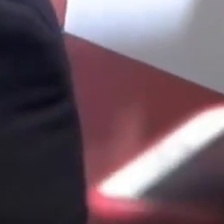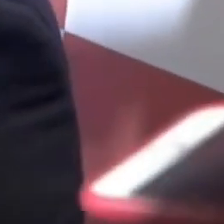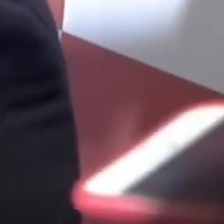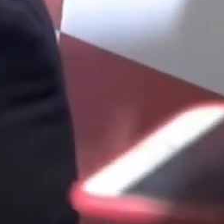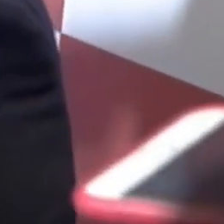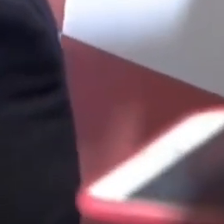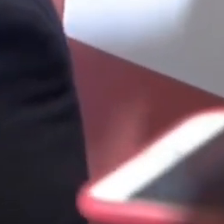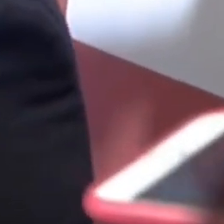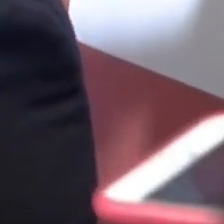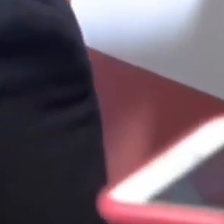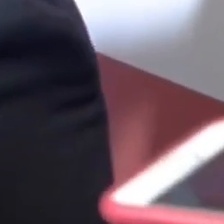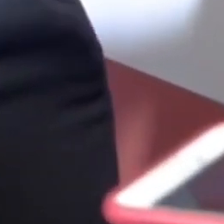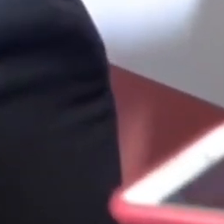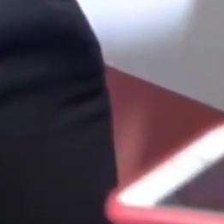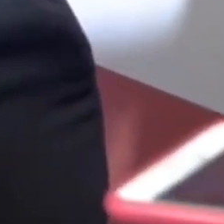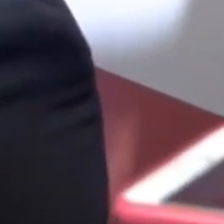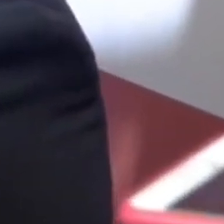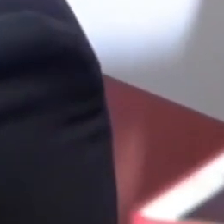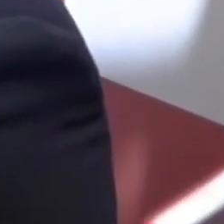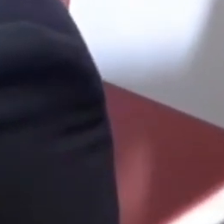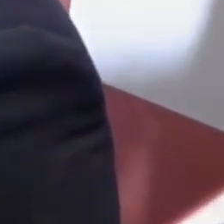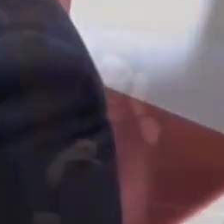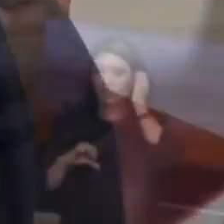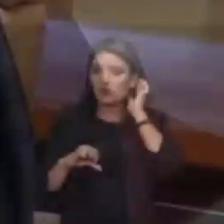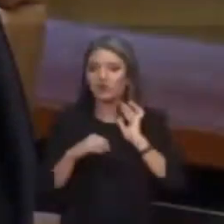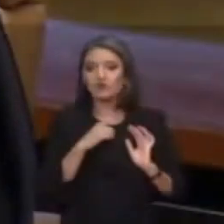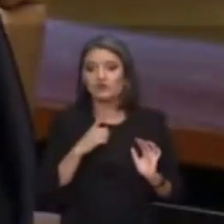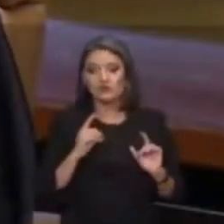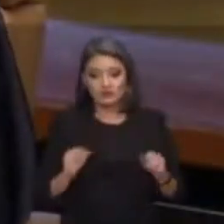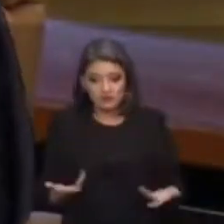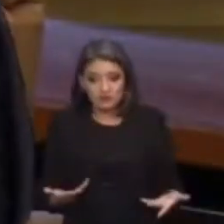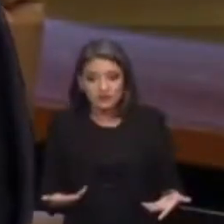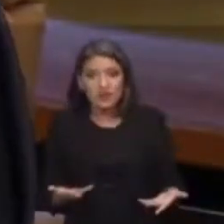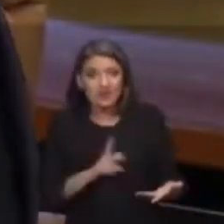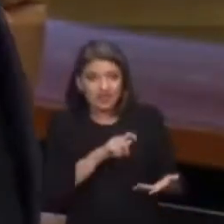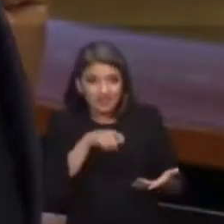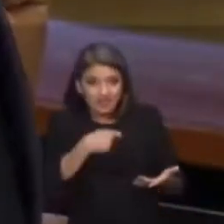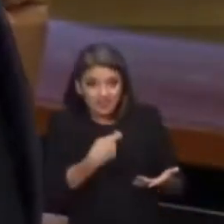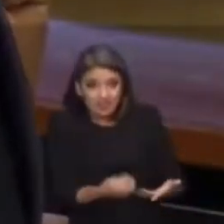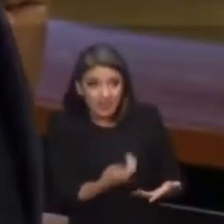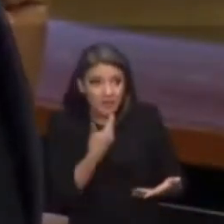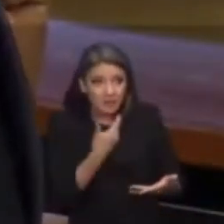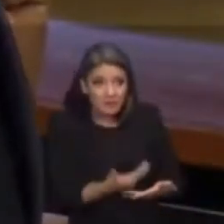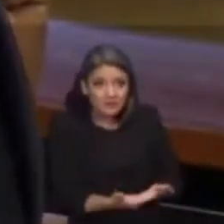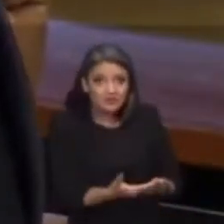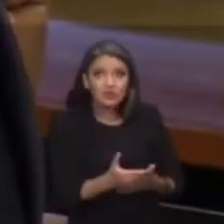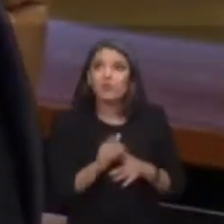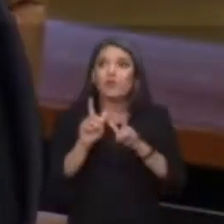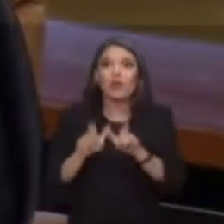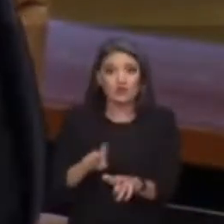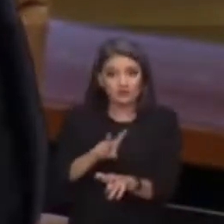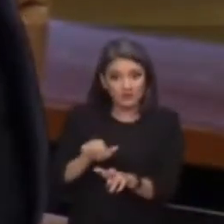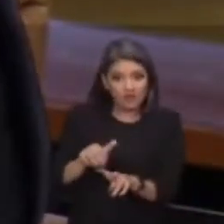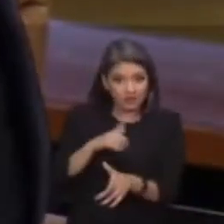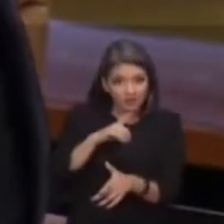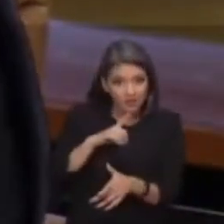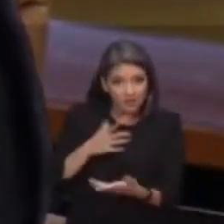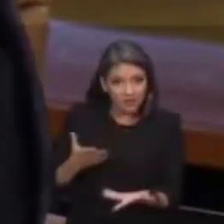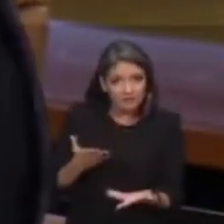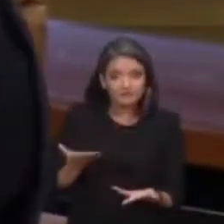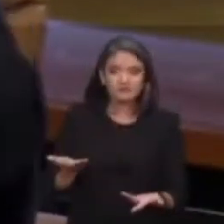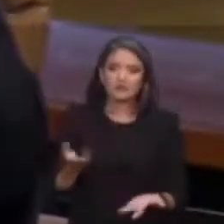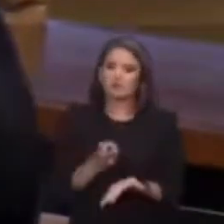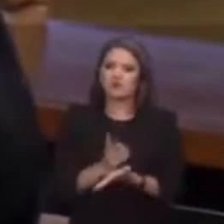STF, especificamente ao ministro Edson Fachin. Então, em um despacho do ano passado, Edson Fachin determinou que o governo do